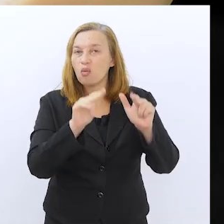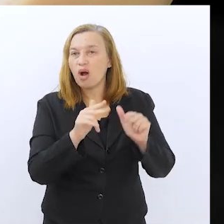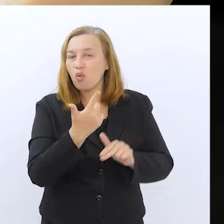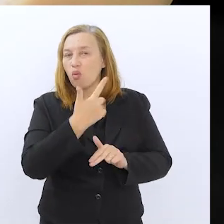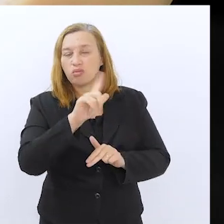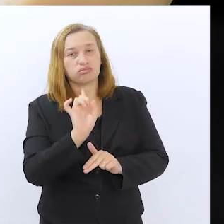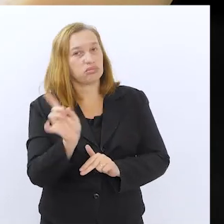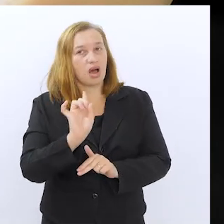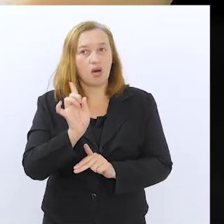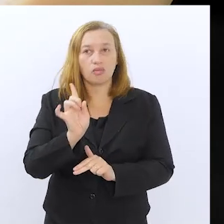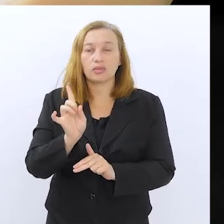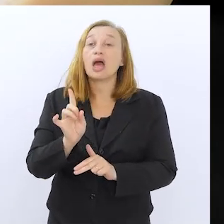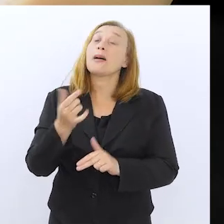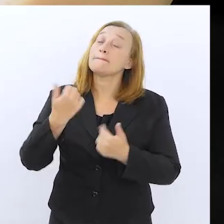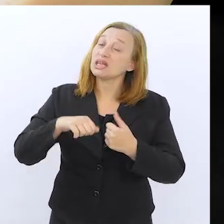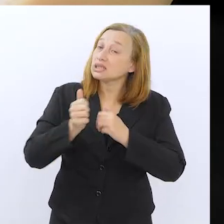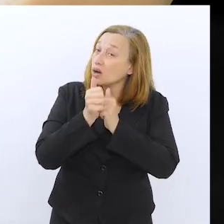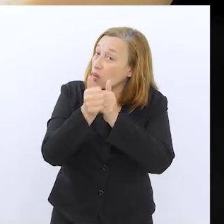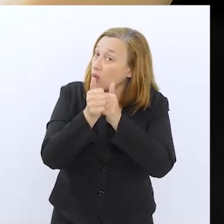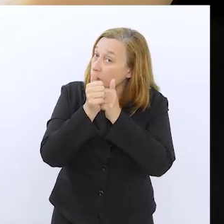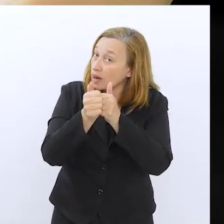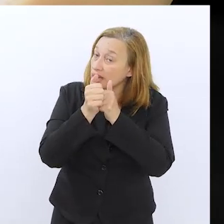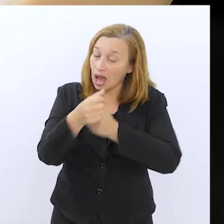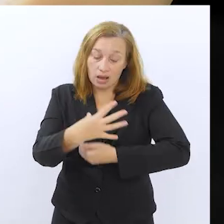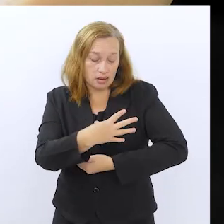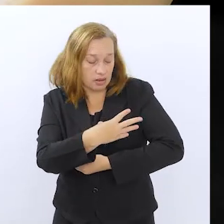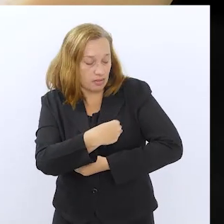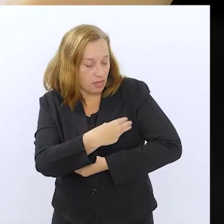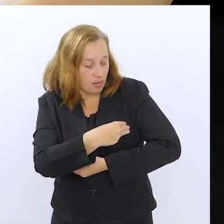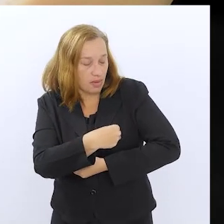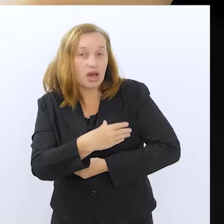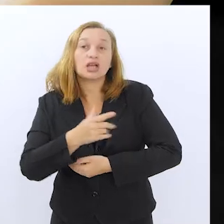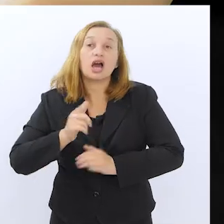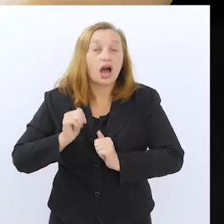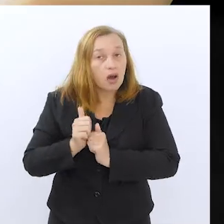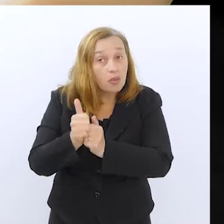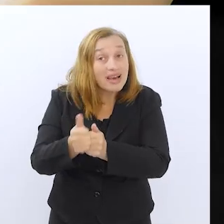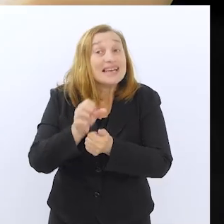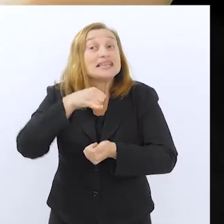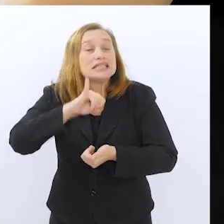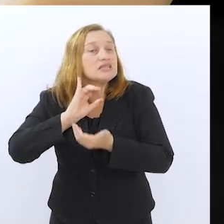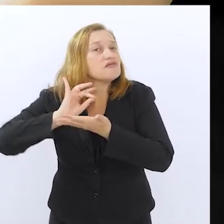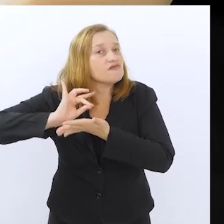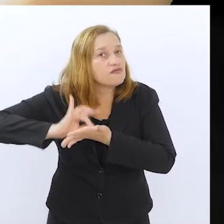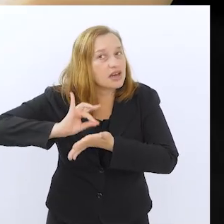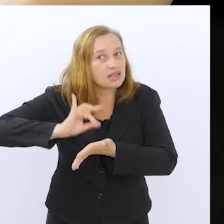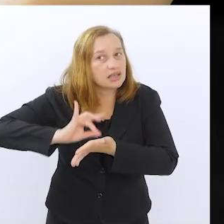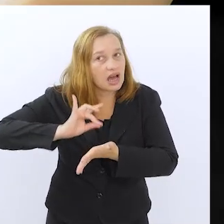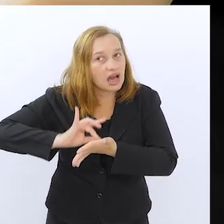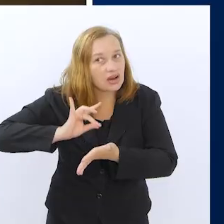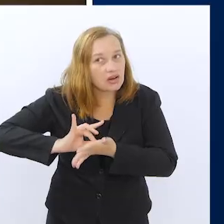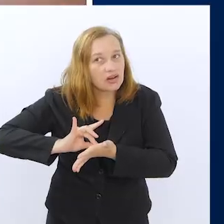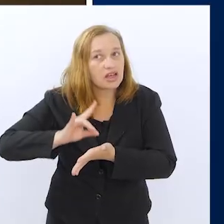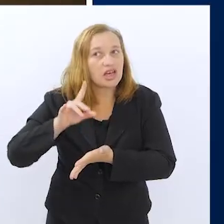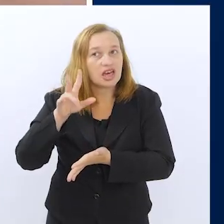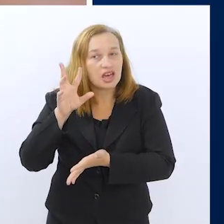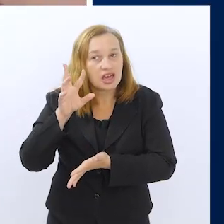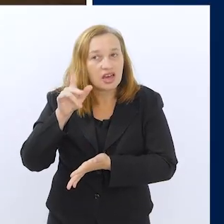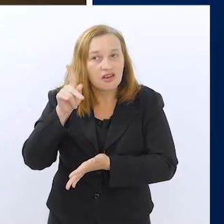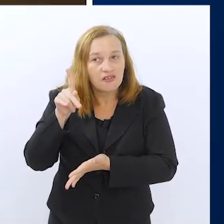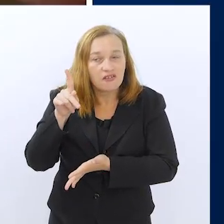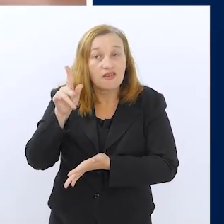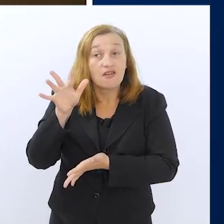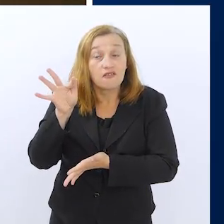um procedimento. Não é isso. A gente tem que acompanhar as mamadas, tem que acompanhar se realmente um